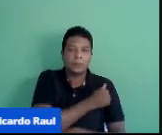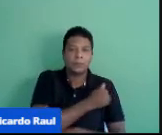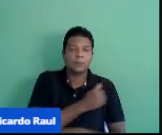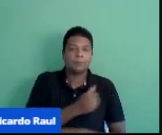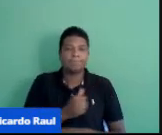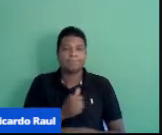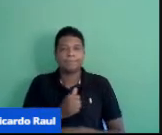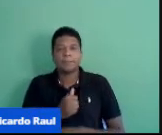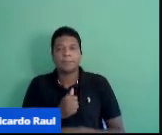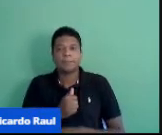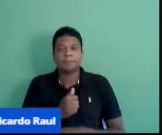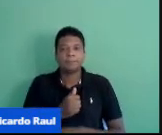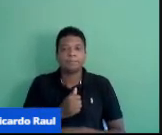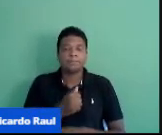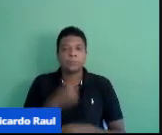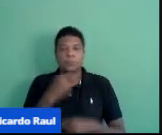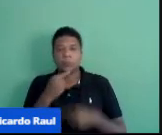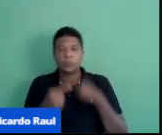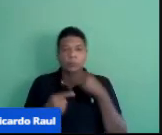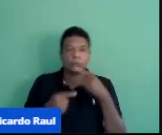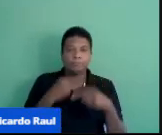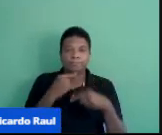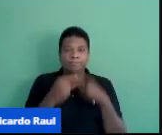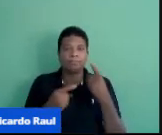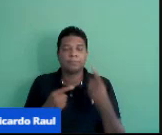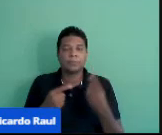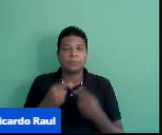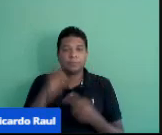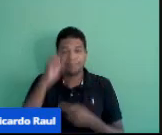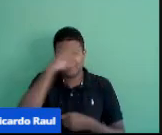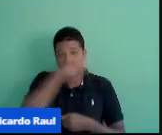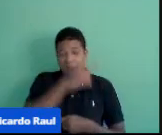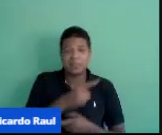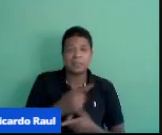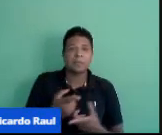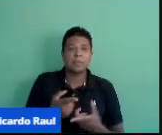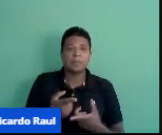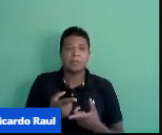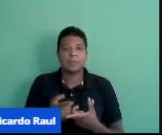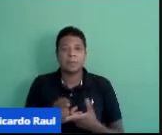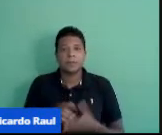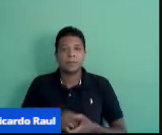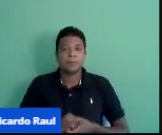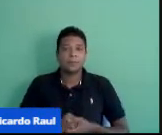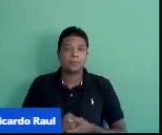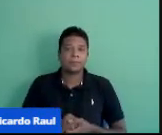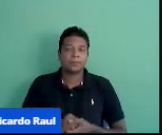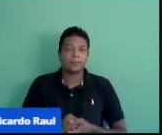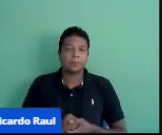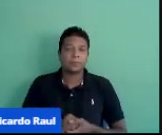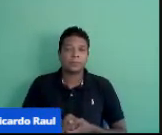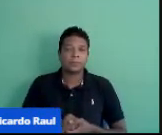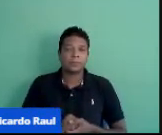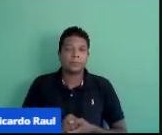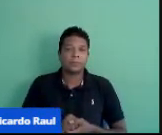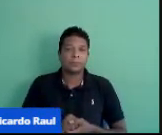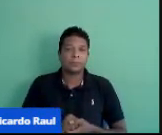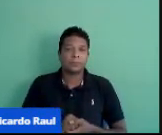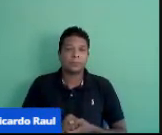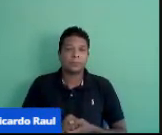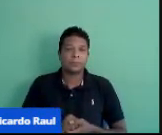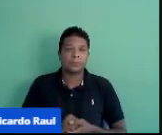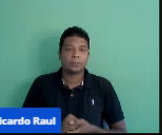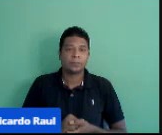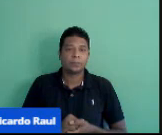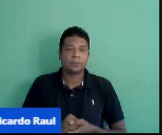Tem alunos que estão passando por alguma situação difícil. Então, graças a Deus, a grande maioria